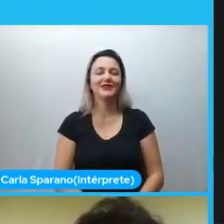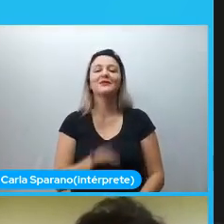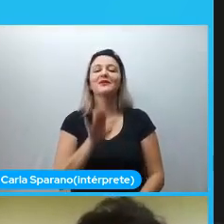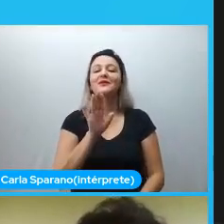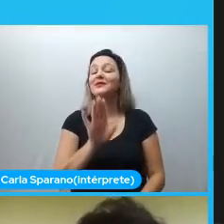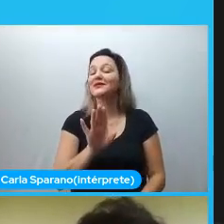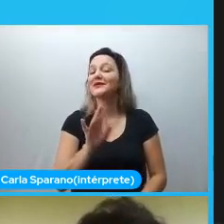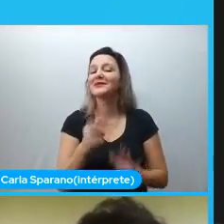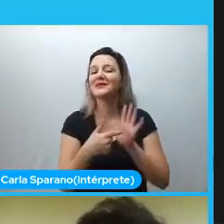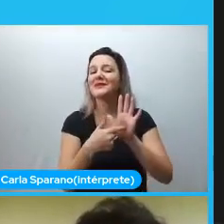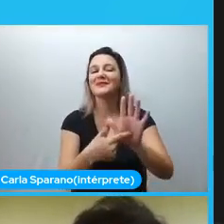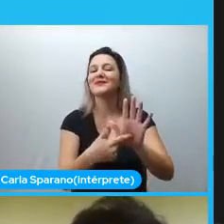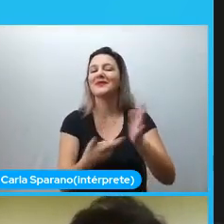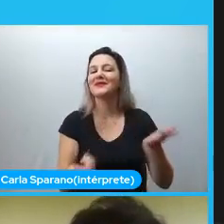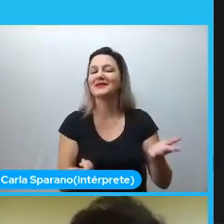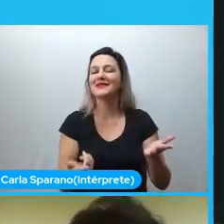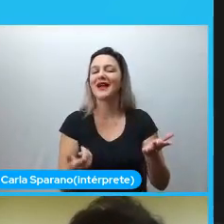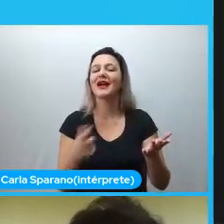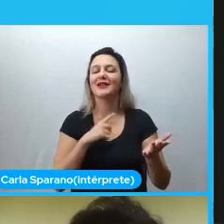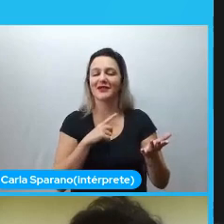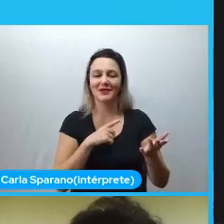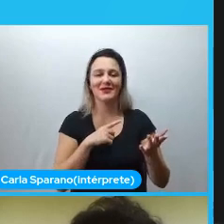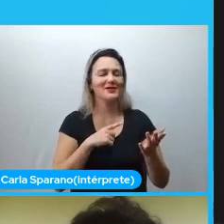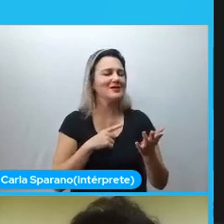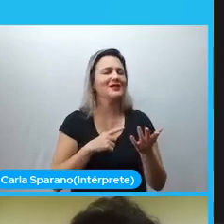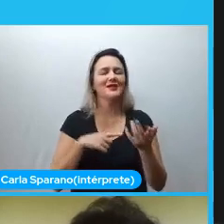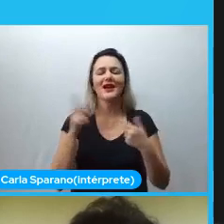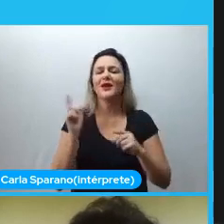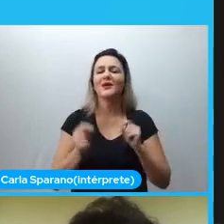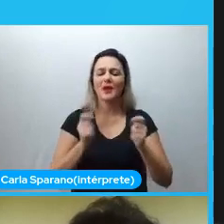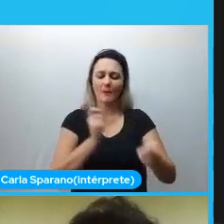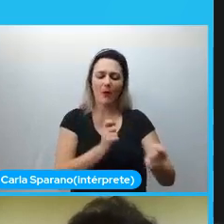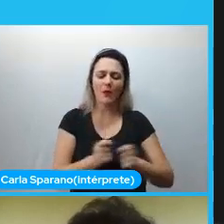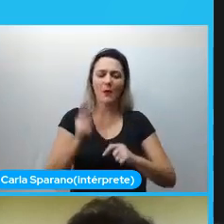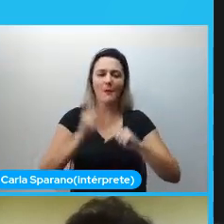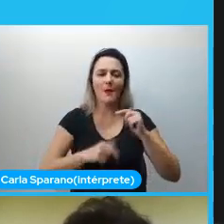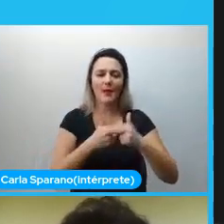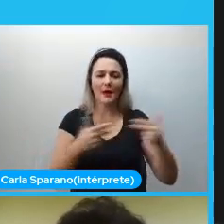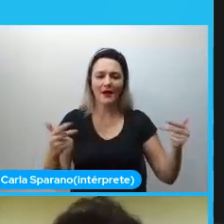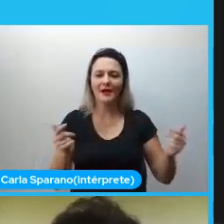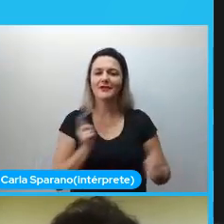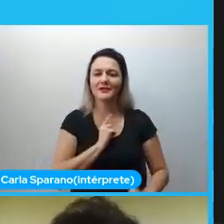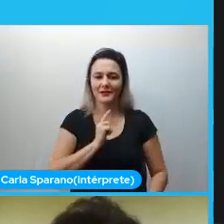Só para mostrar instrumento por instrumento, isso aqui é um hi-hatzinho.